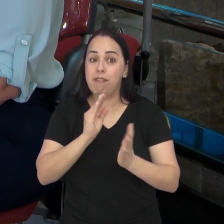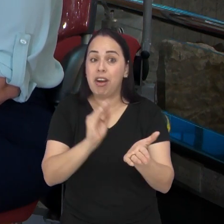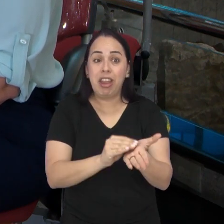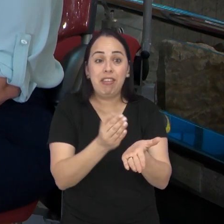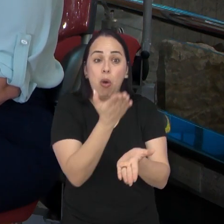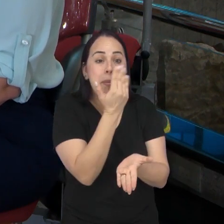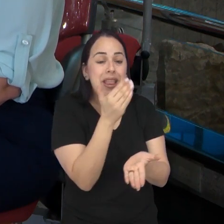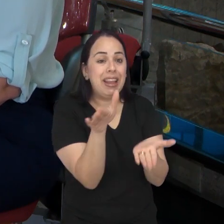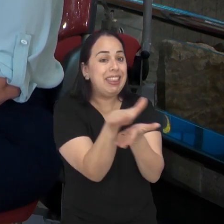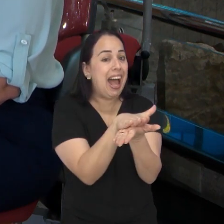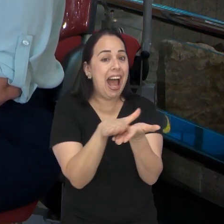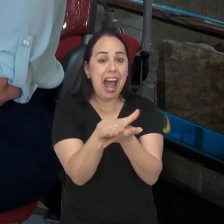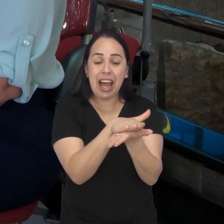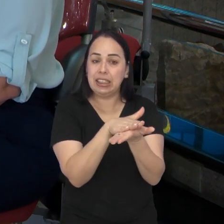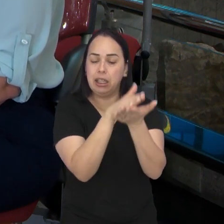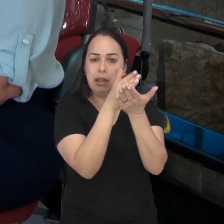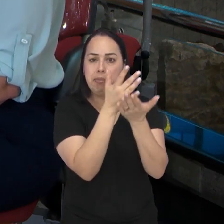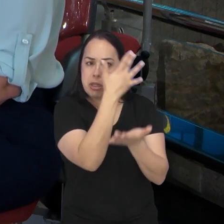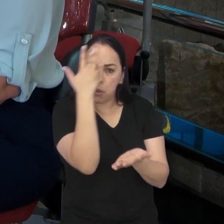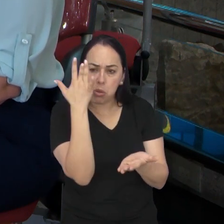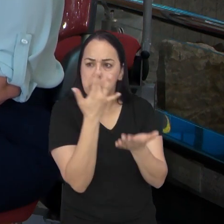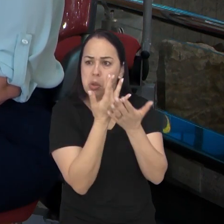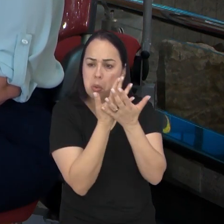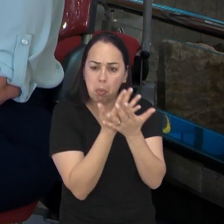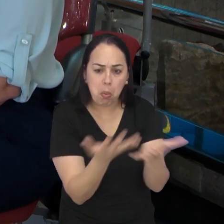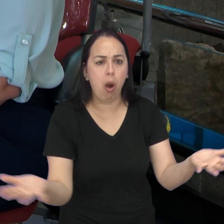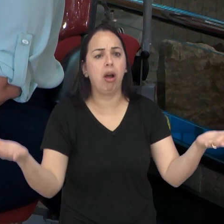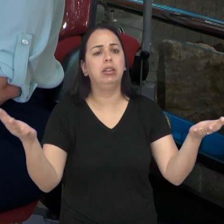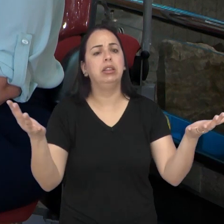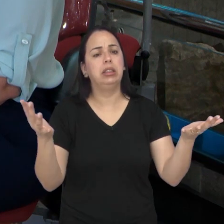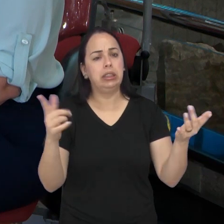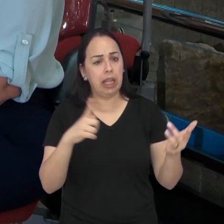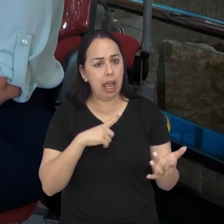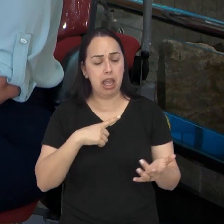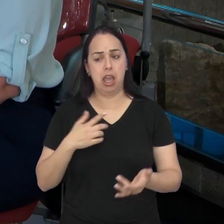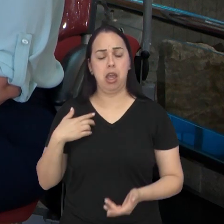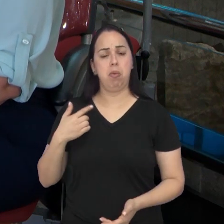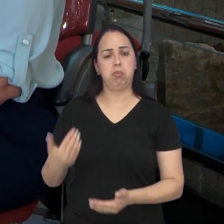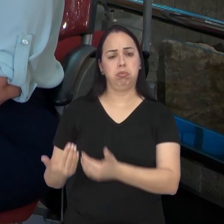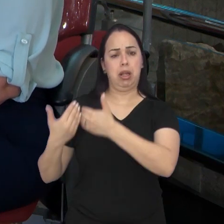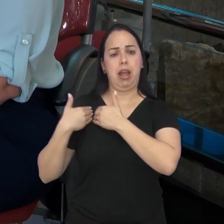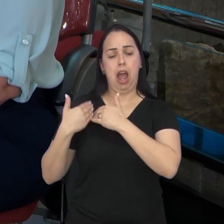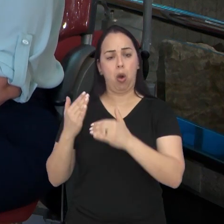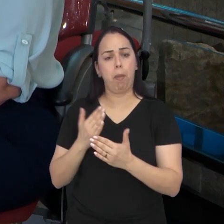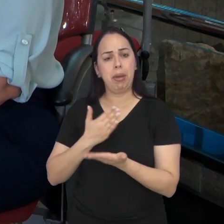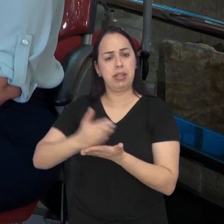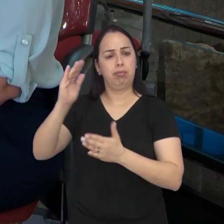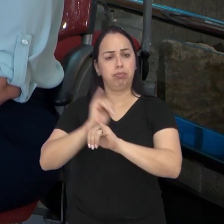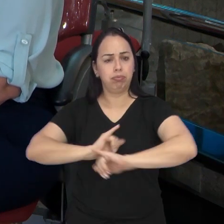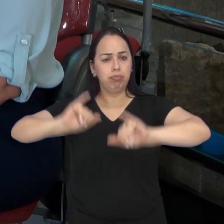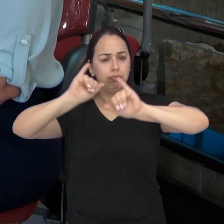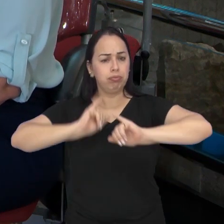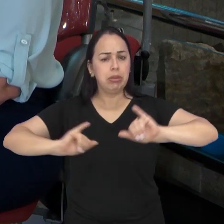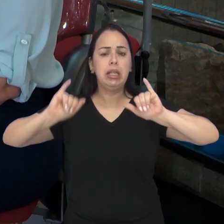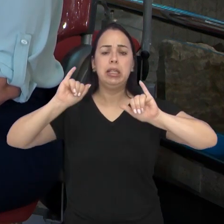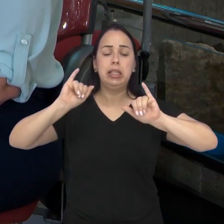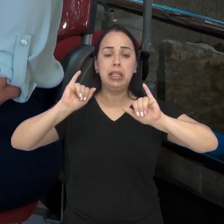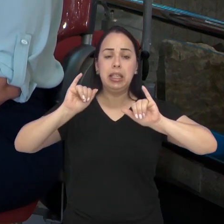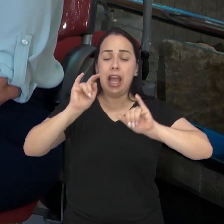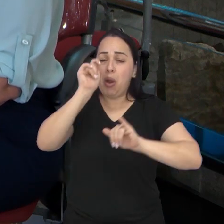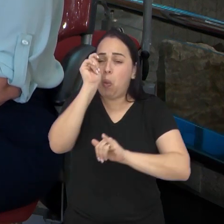comida na mesa de ninguém da paróquia. Esse foi um compromisso meu. Então, eu comecei a fazer a campanha e tal, né? E quando